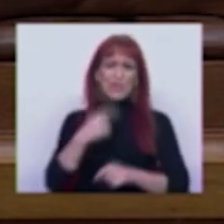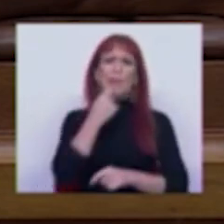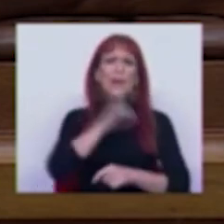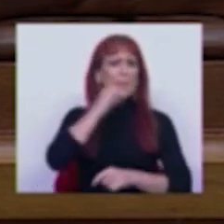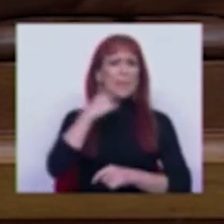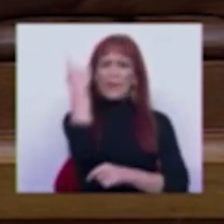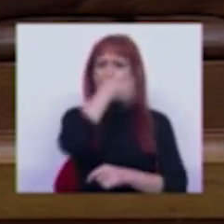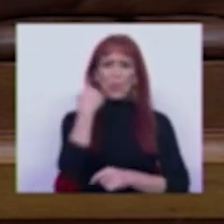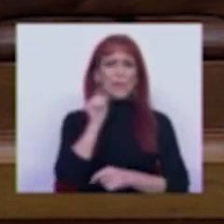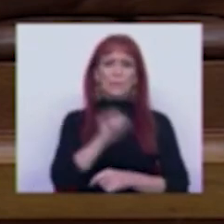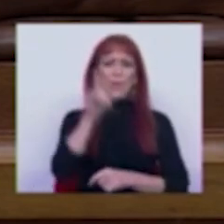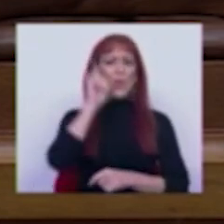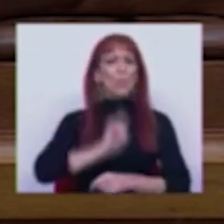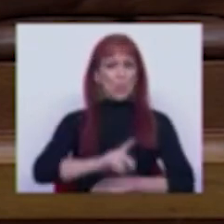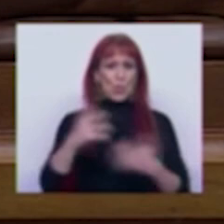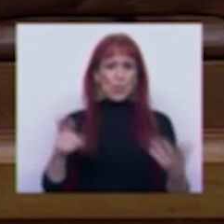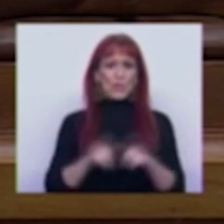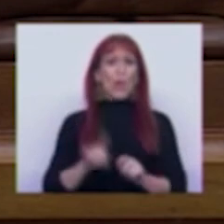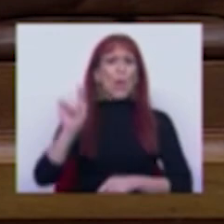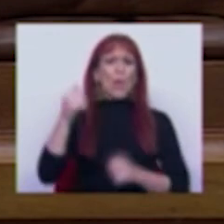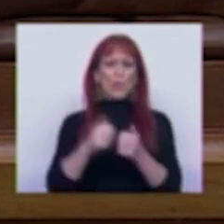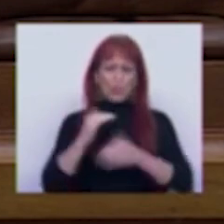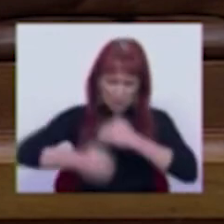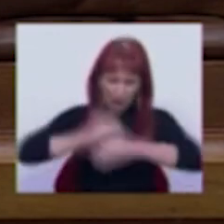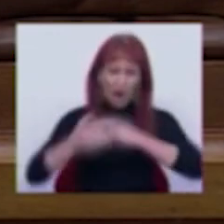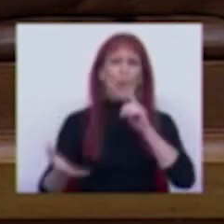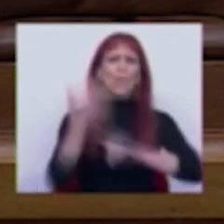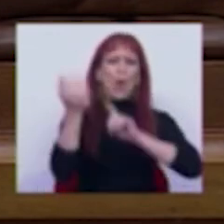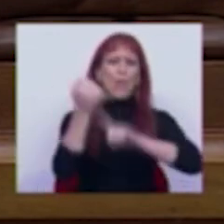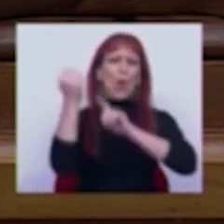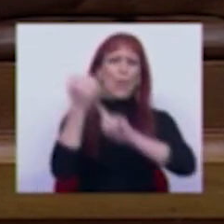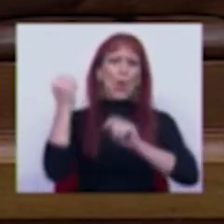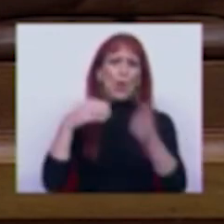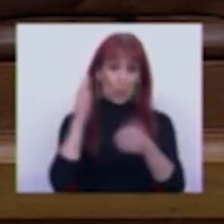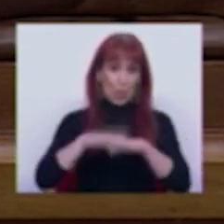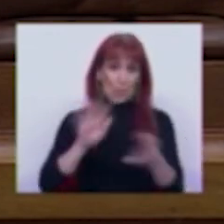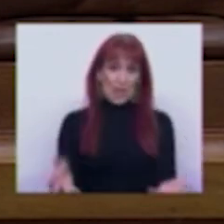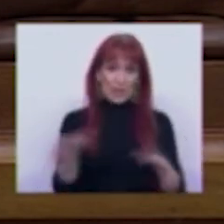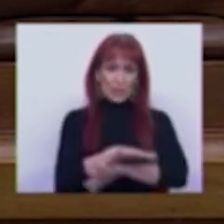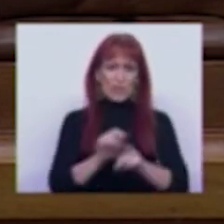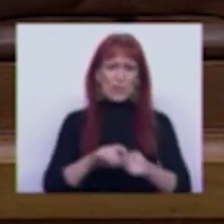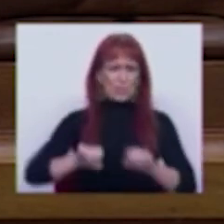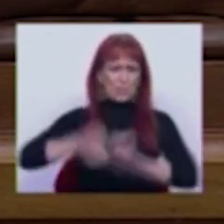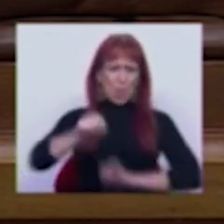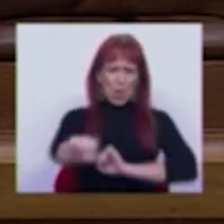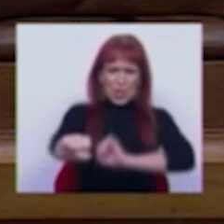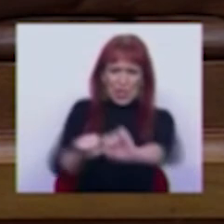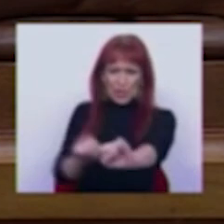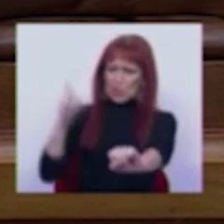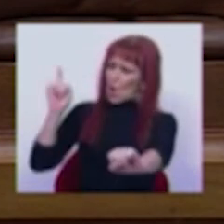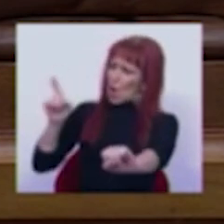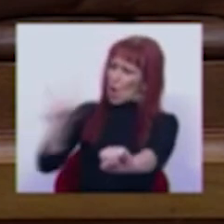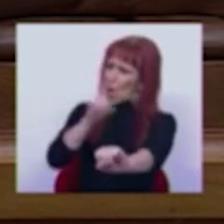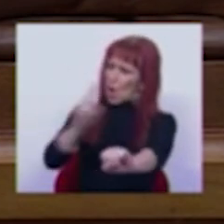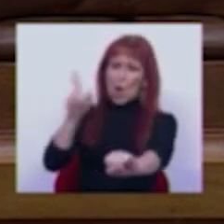ainda não tem rosto de mulher. Apesar de todos os avanços e conquistas que foram trazidos pela Revolução e que romperam com uma ditadura que acusava